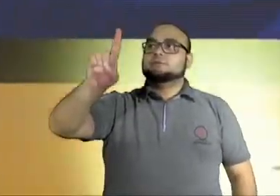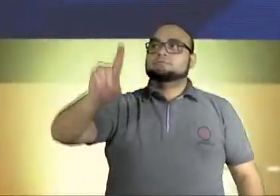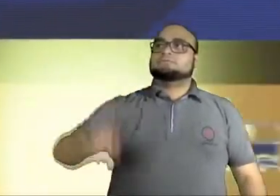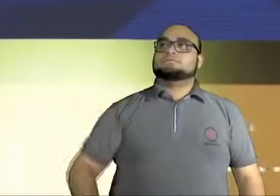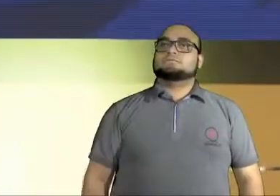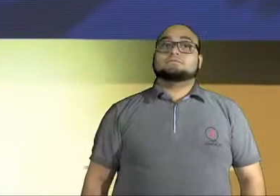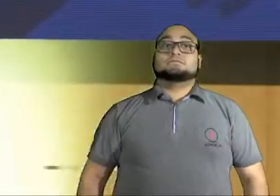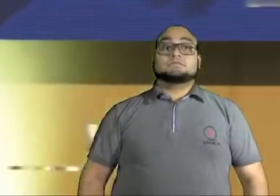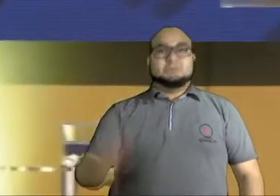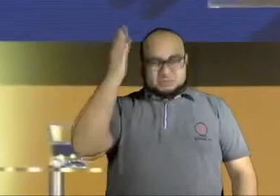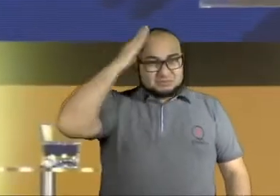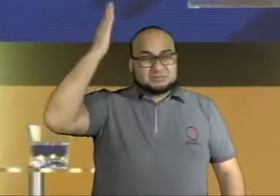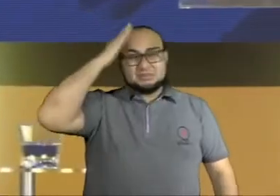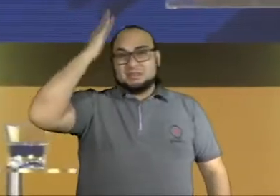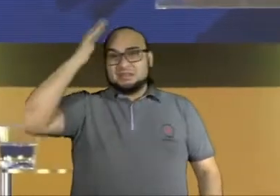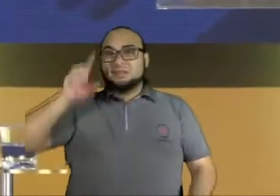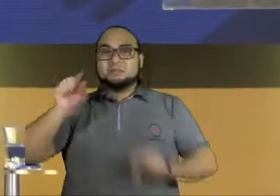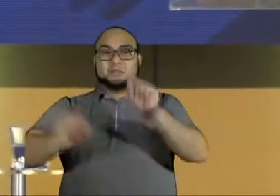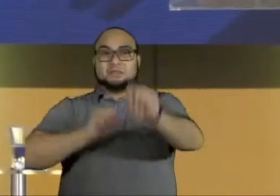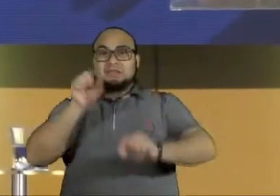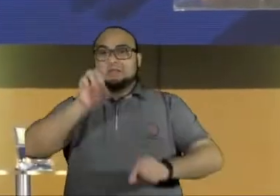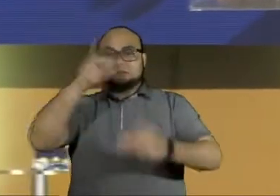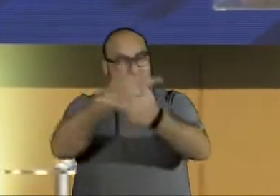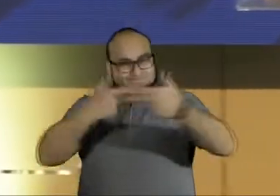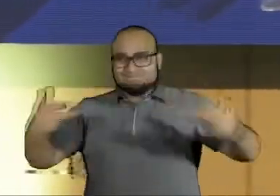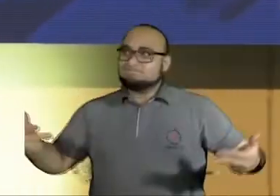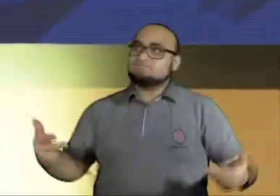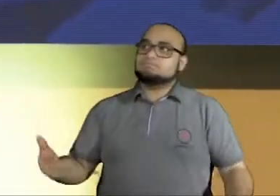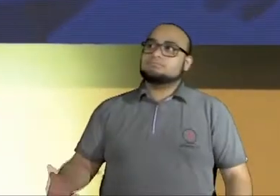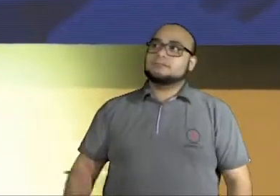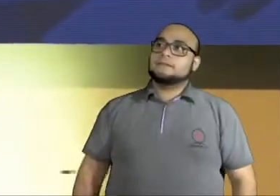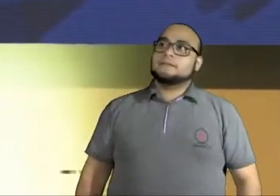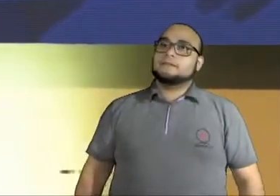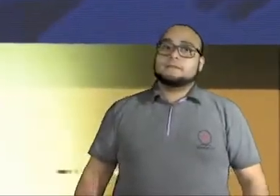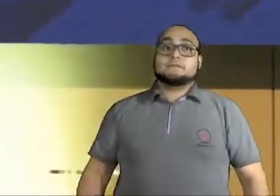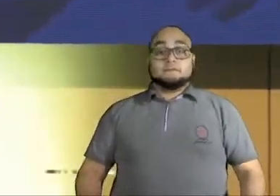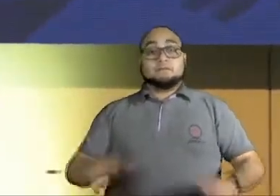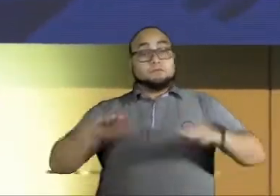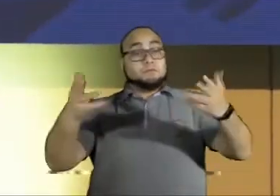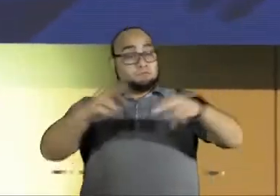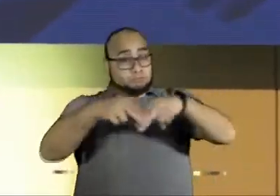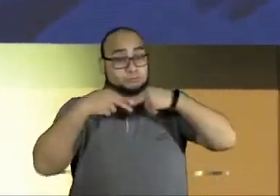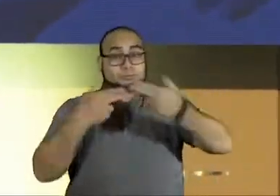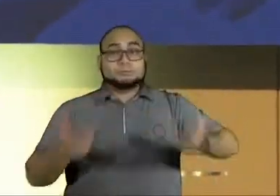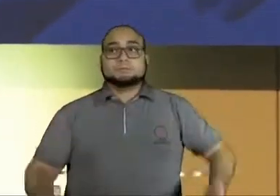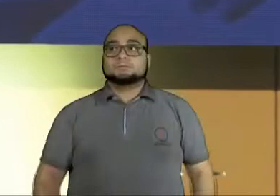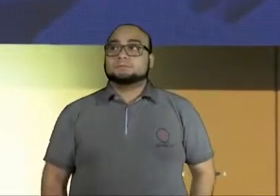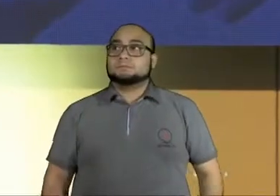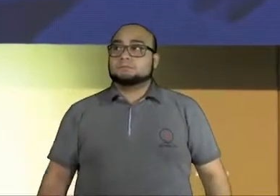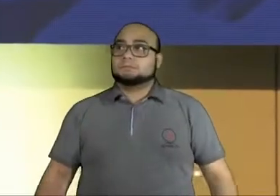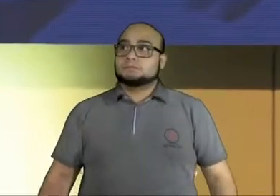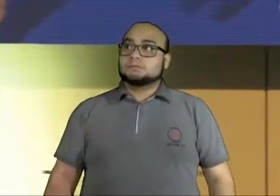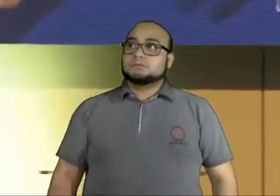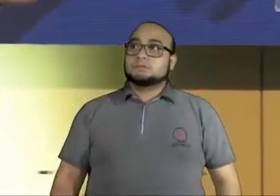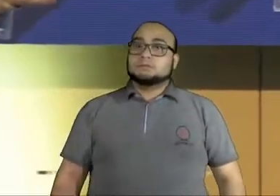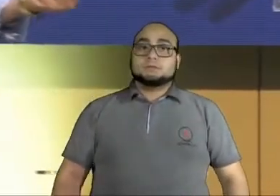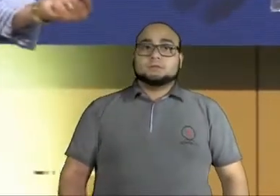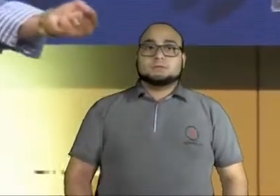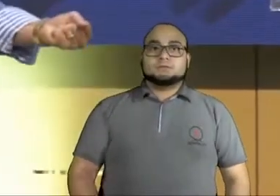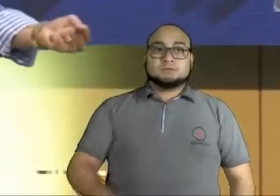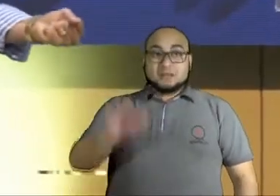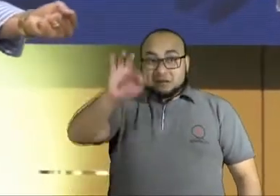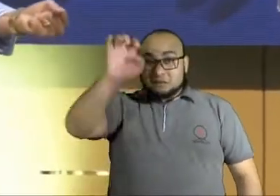Terceiro e último estágio. Que estágio é esse? É o auge da fé